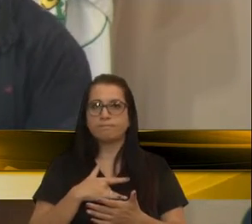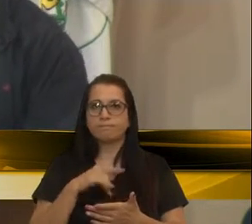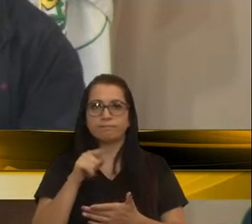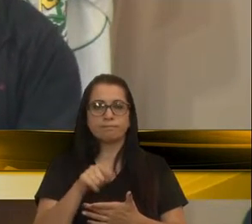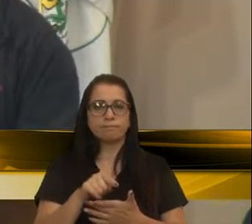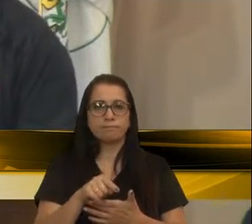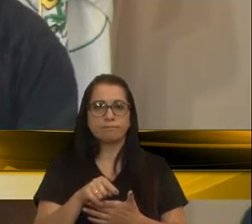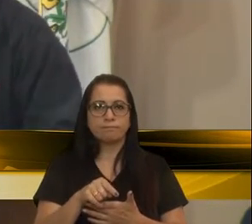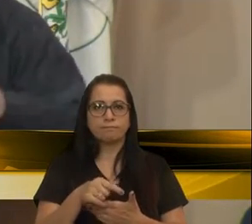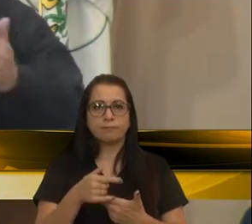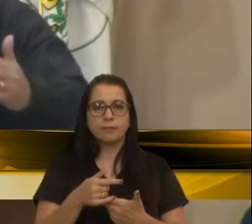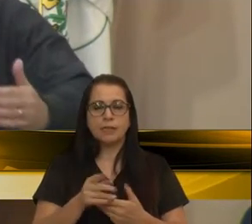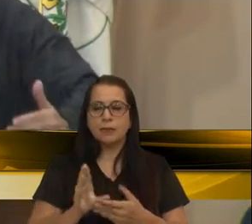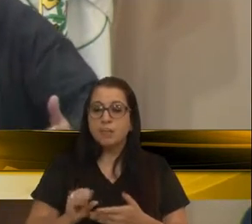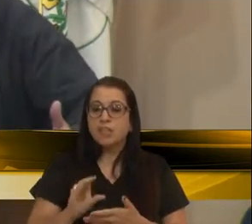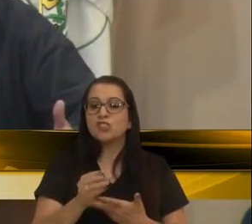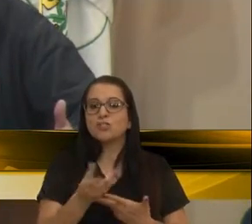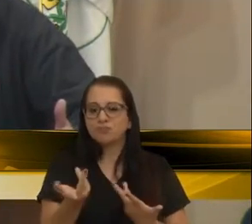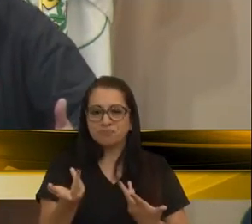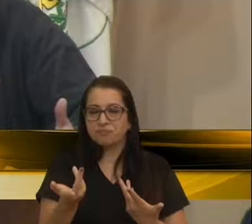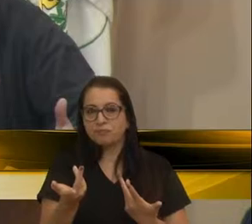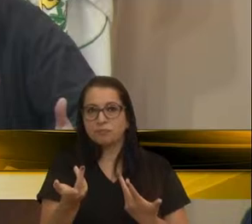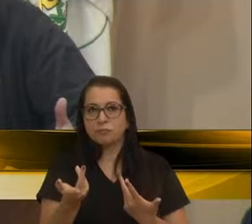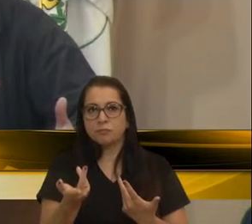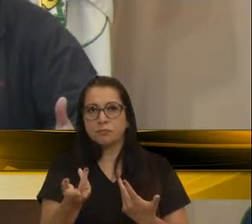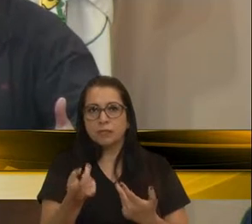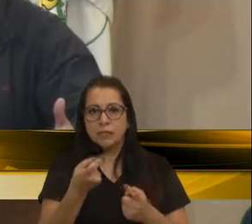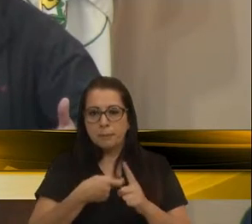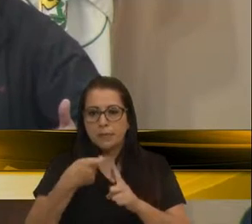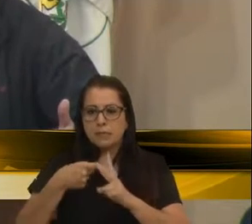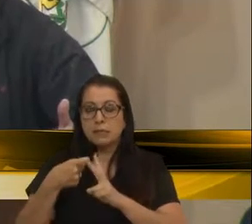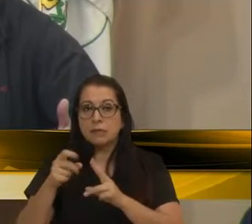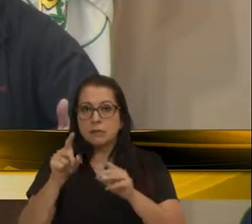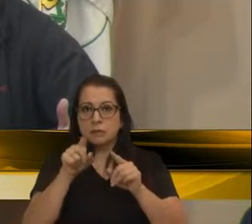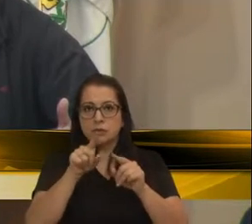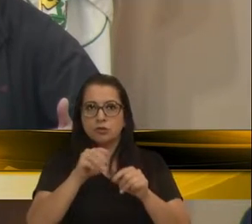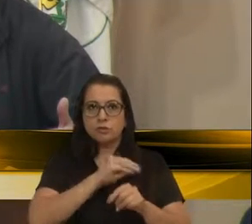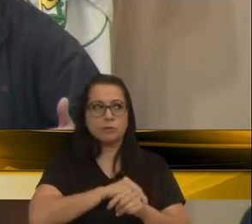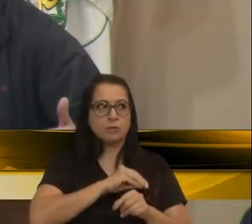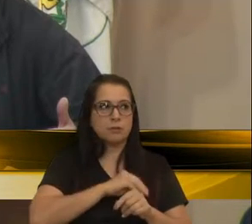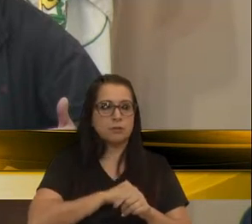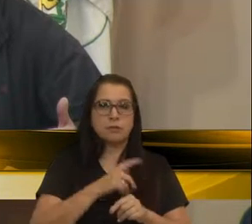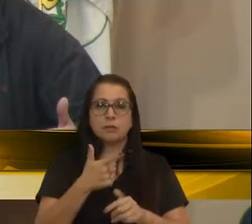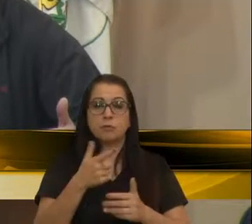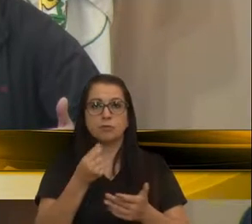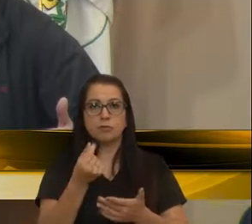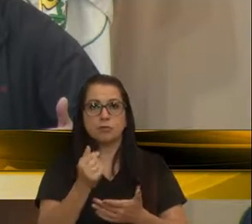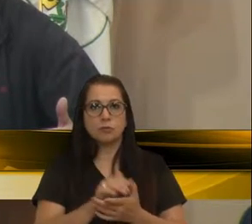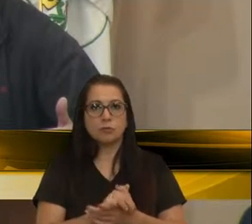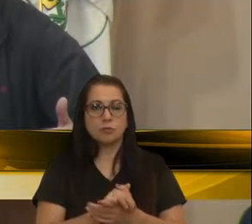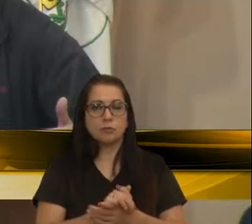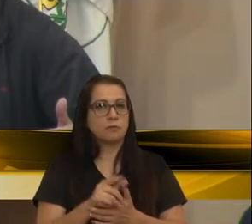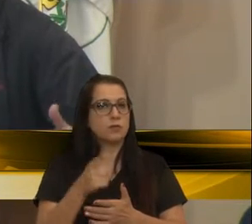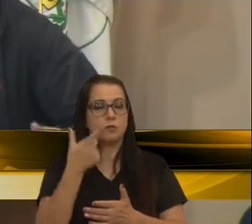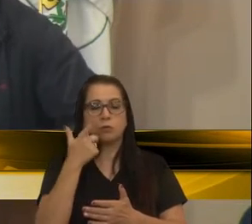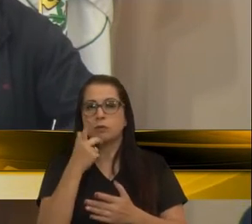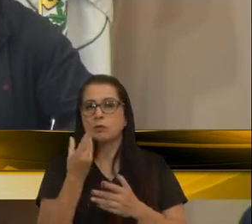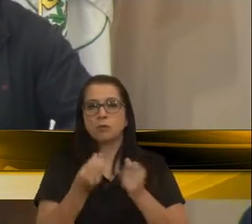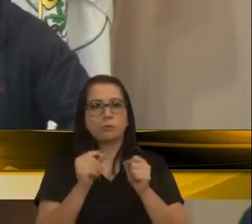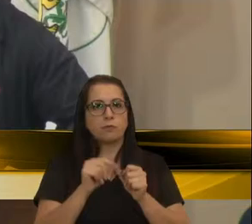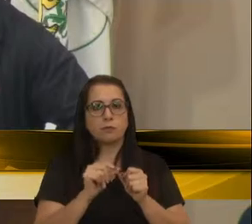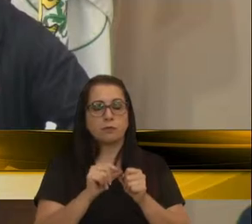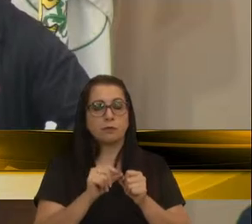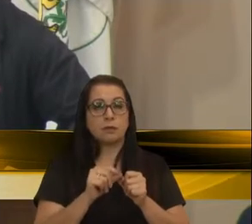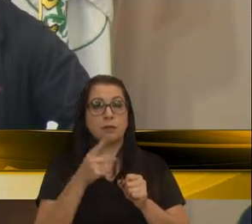este metido a parcelar salário sem dinheiro, você não tem o que fazer. E lhes